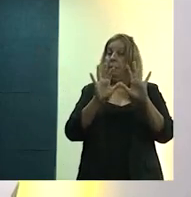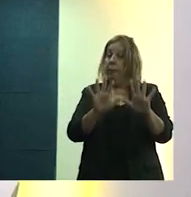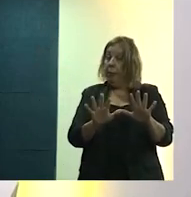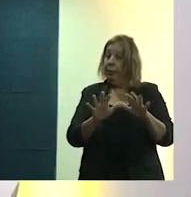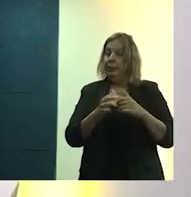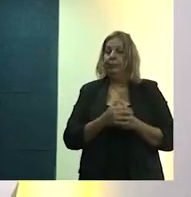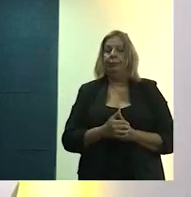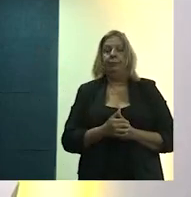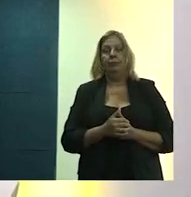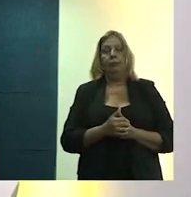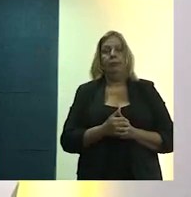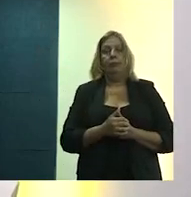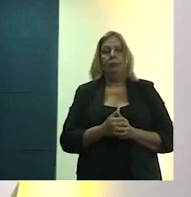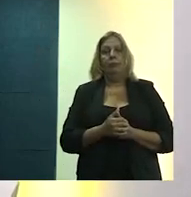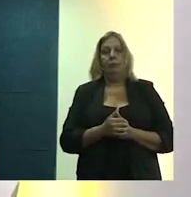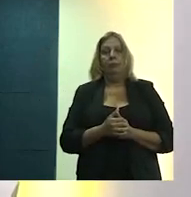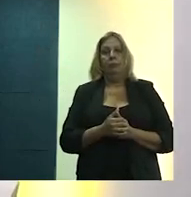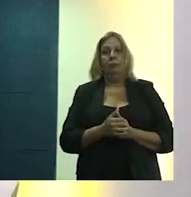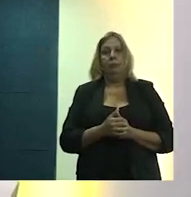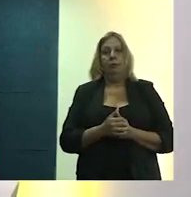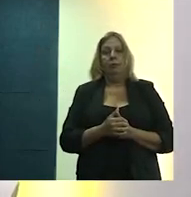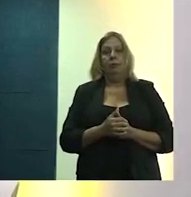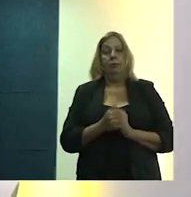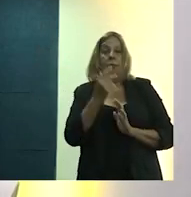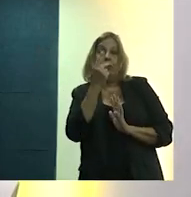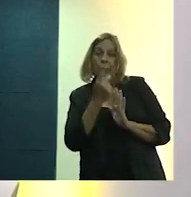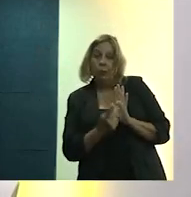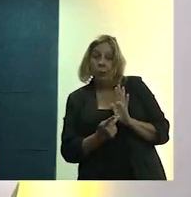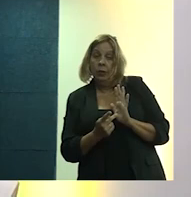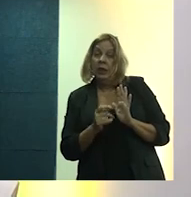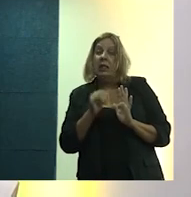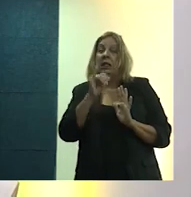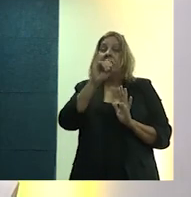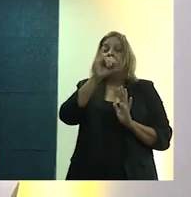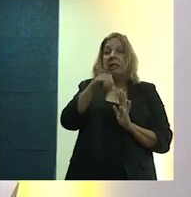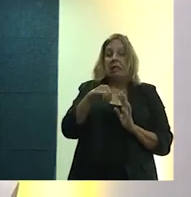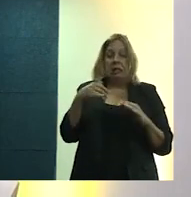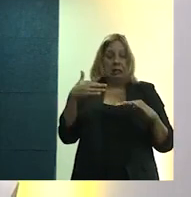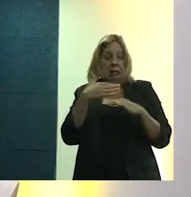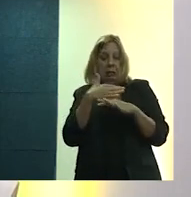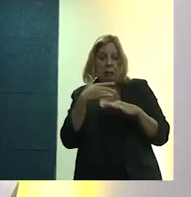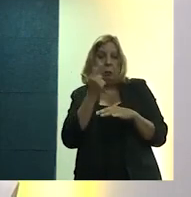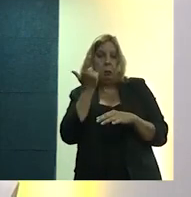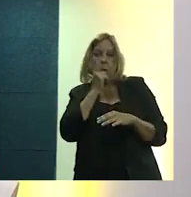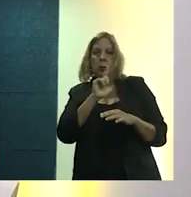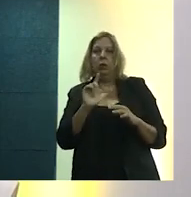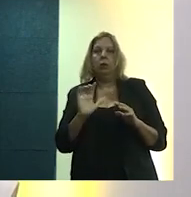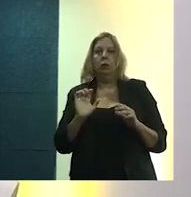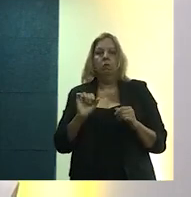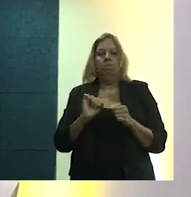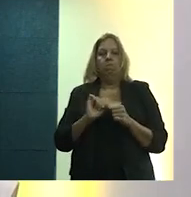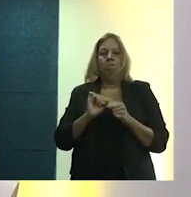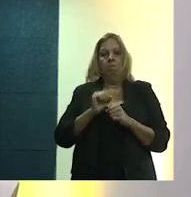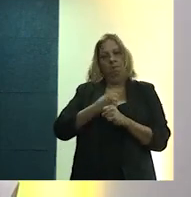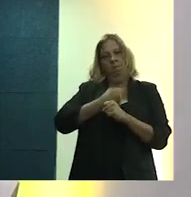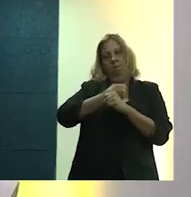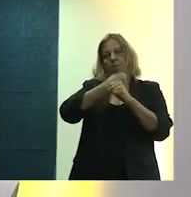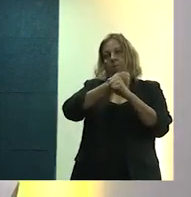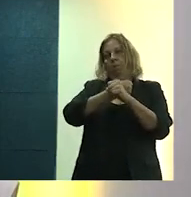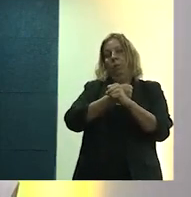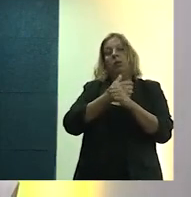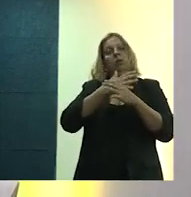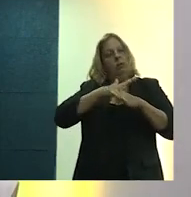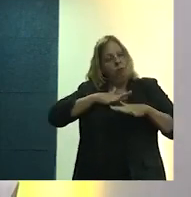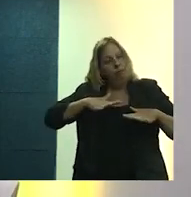mas ele só seria mais um plano se o município por exemplo depois não conseguisse executar essa obra nós temos